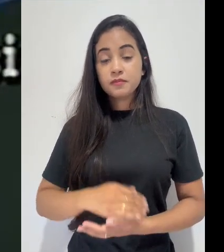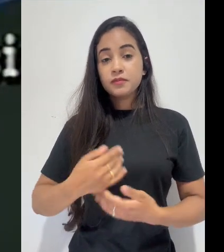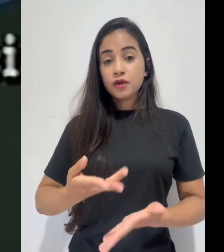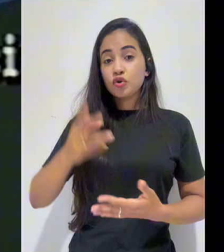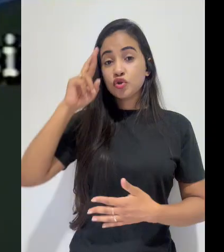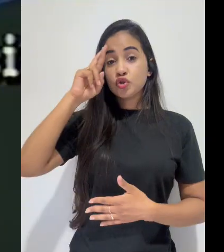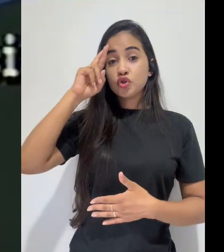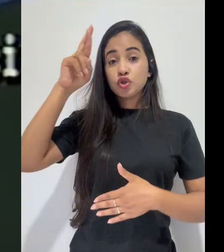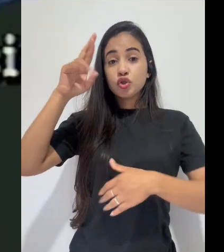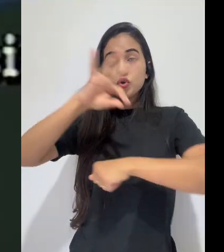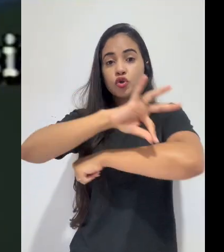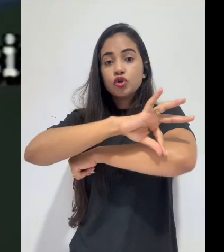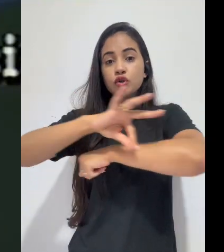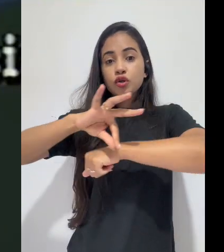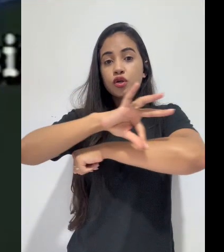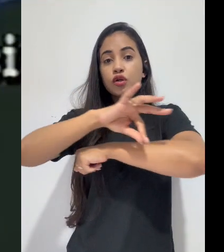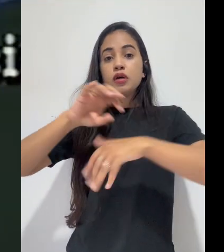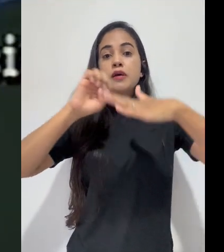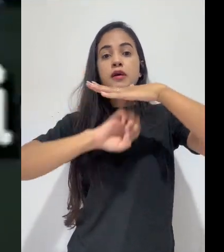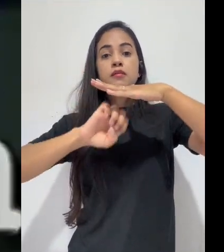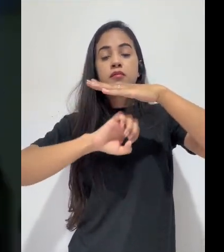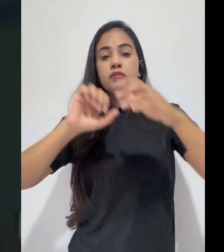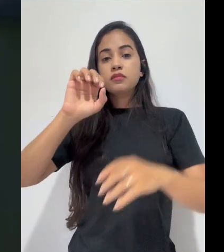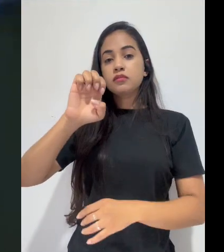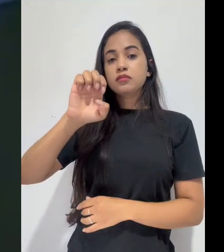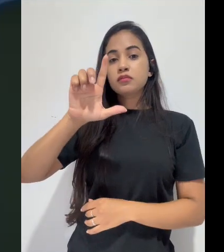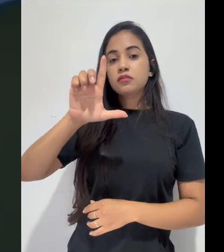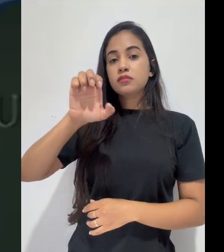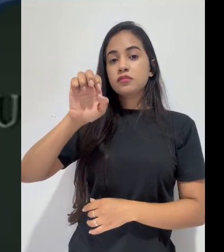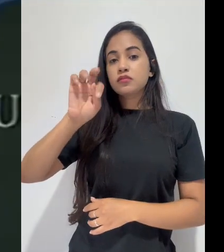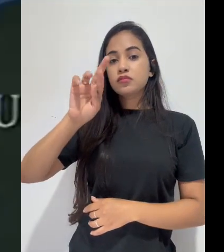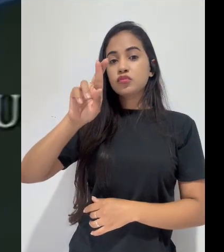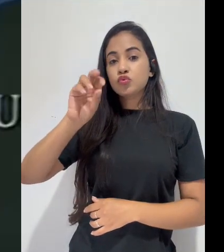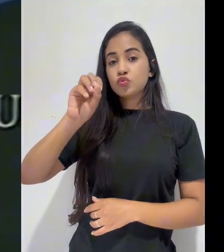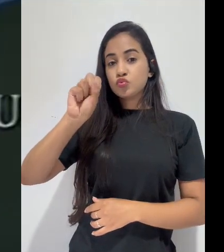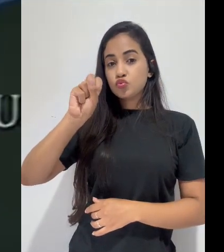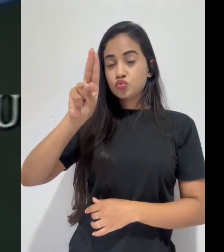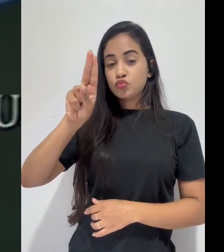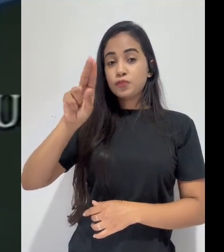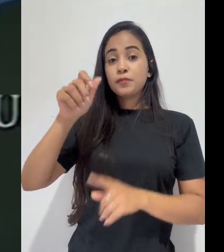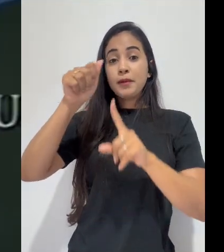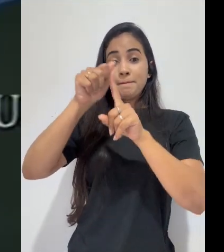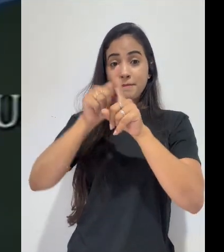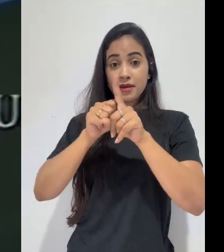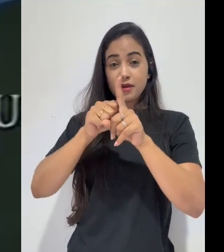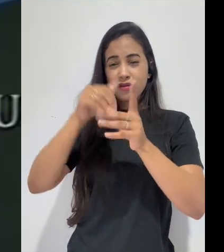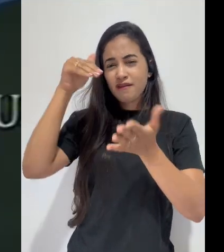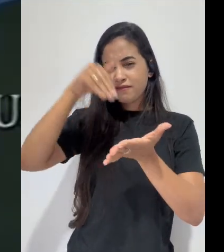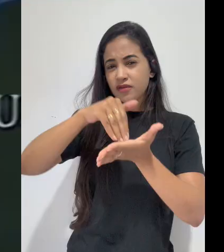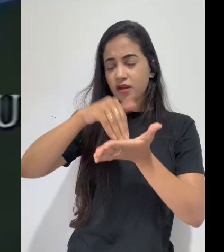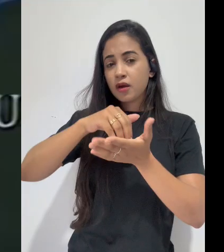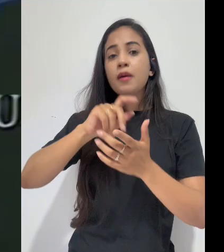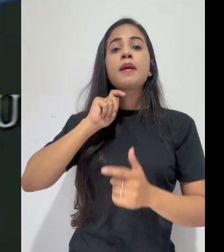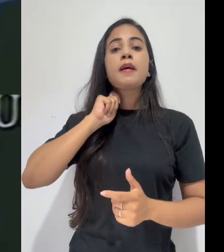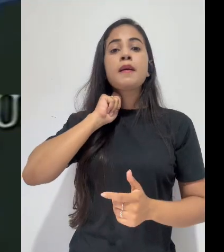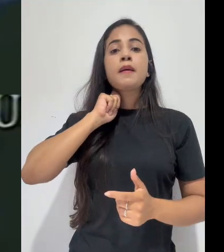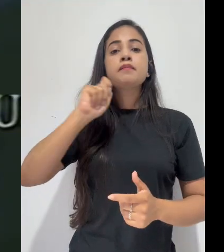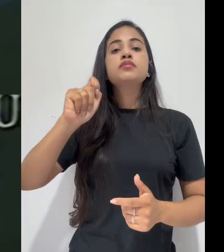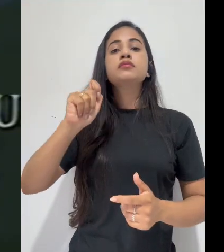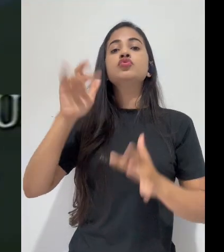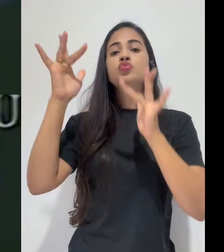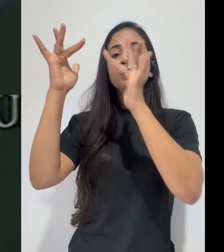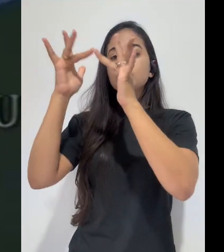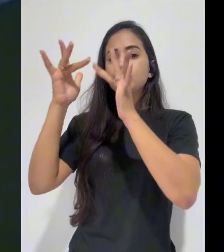Ao diretor de Engenharia e Construção da Eletrosul. No final de abril, estivemos em contato com essa